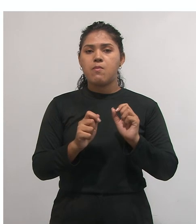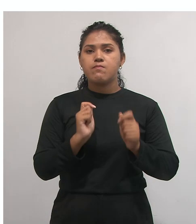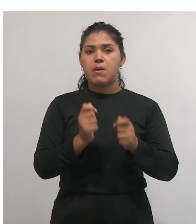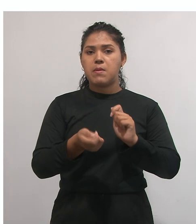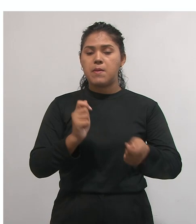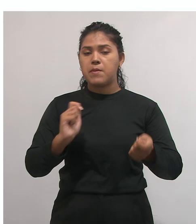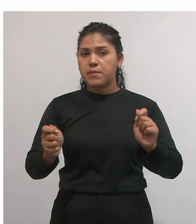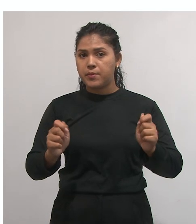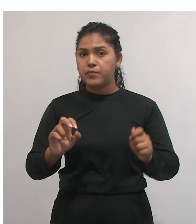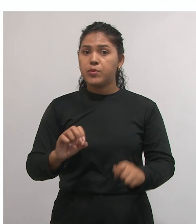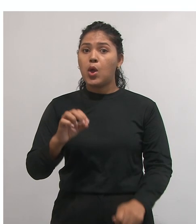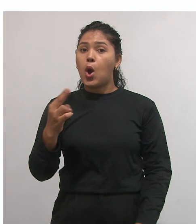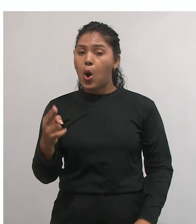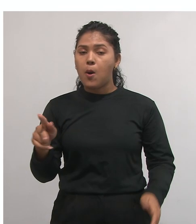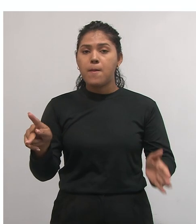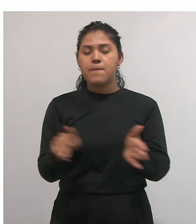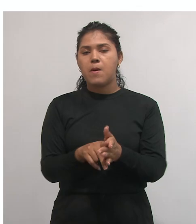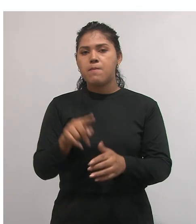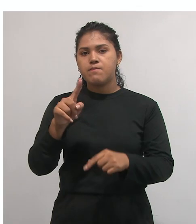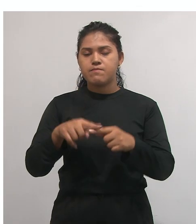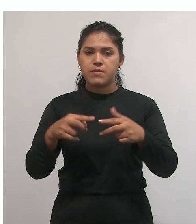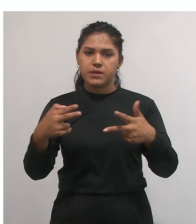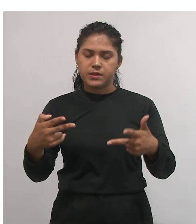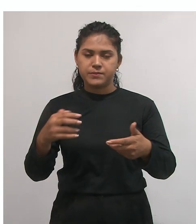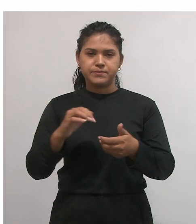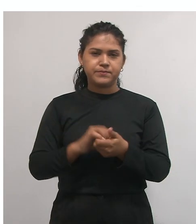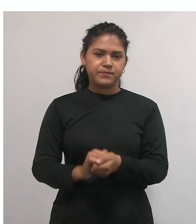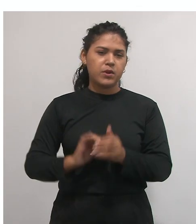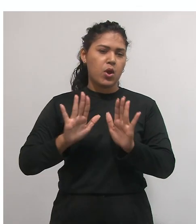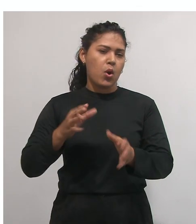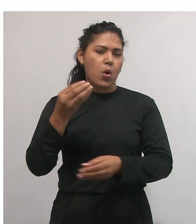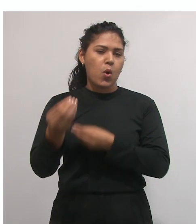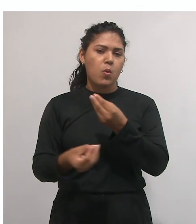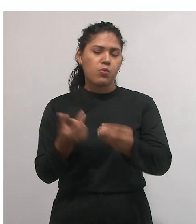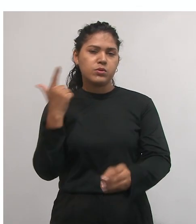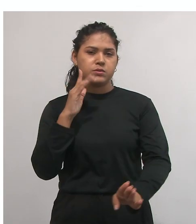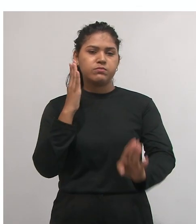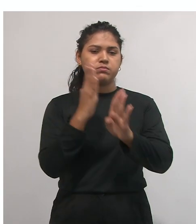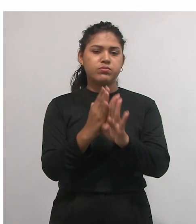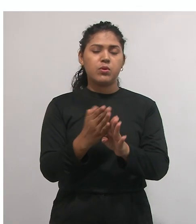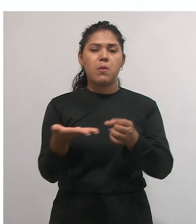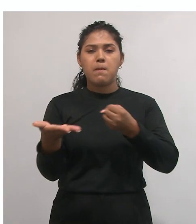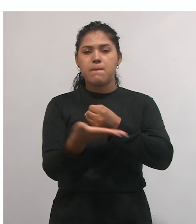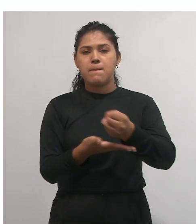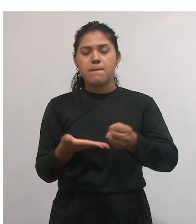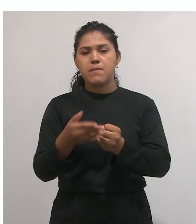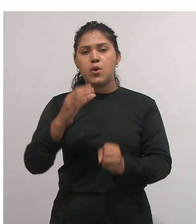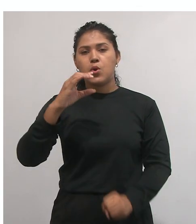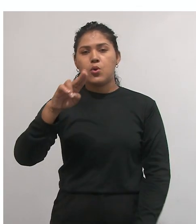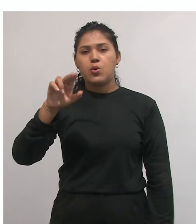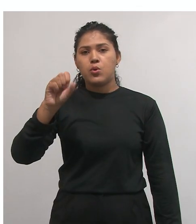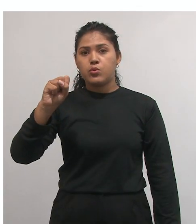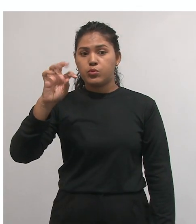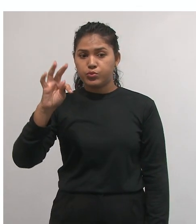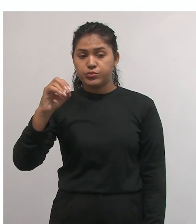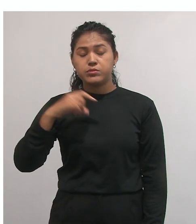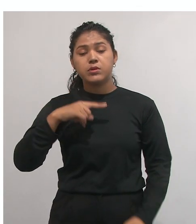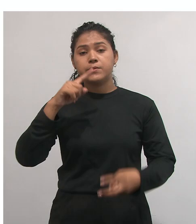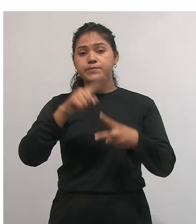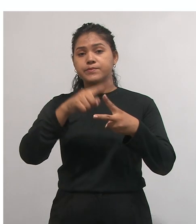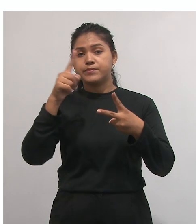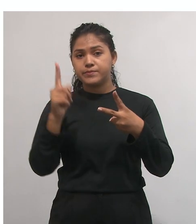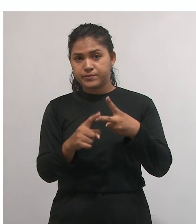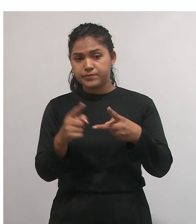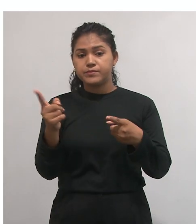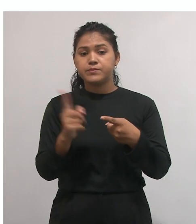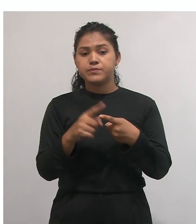sobre o preço de venda. Como identificar o custo base? Então, como eu falei para vocês, nós temos duas